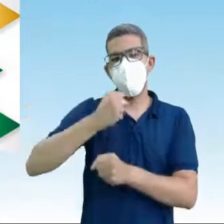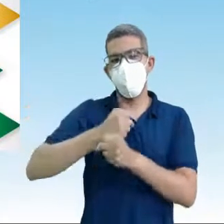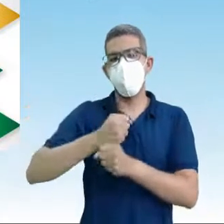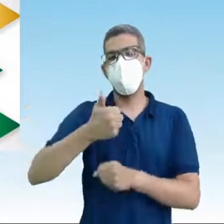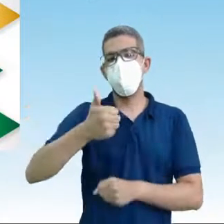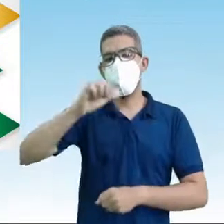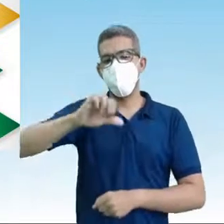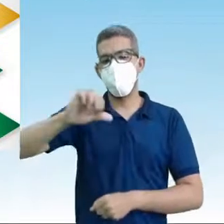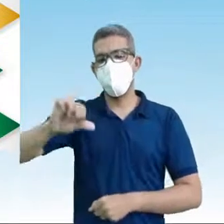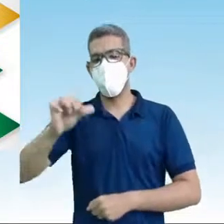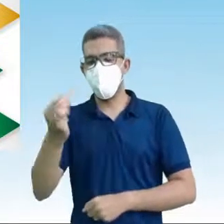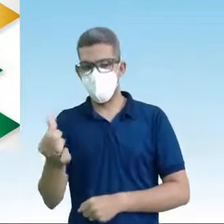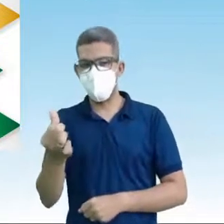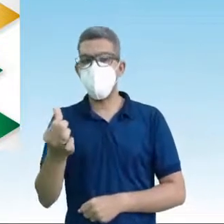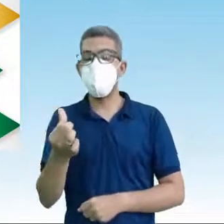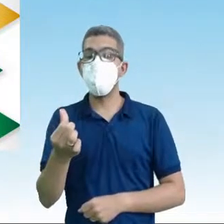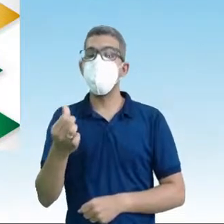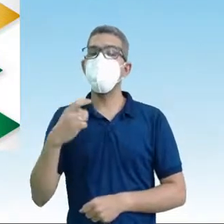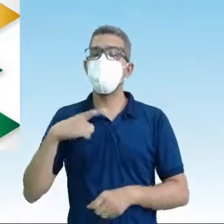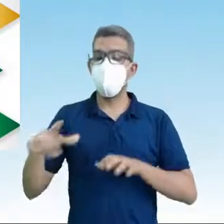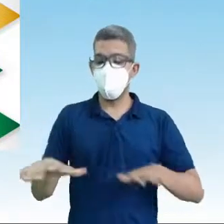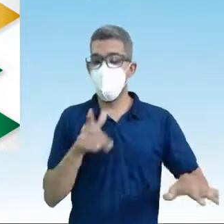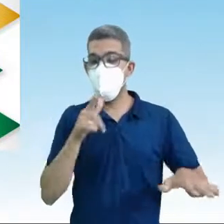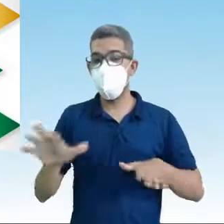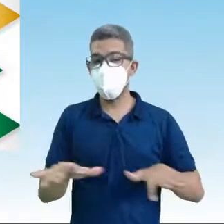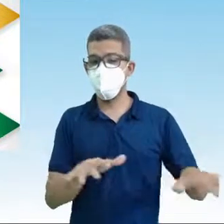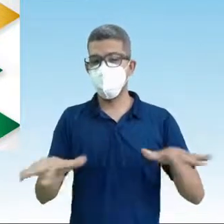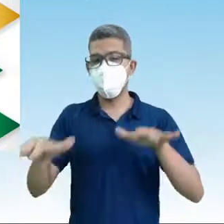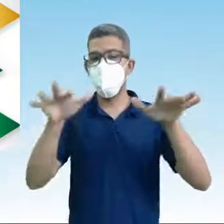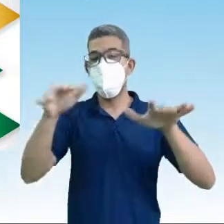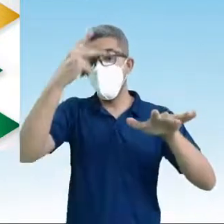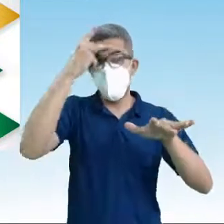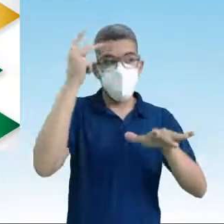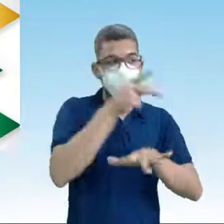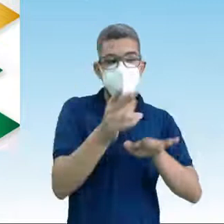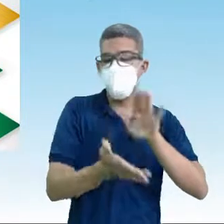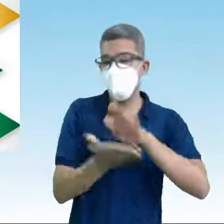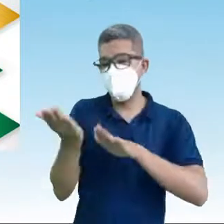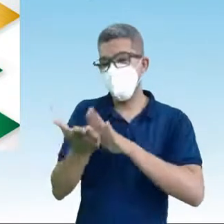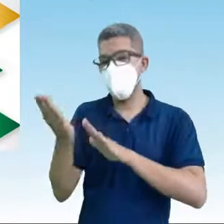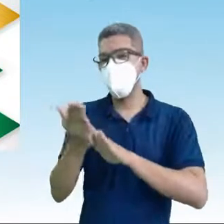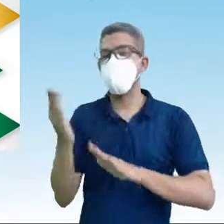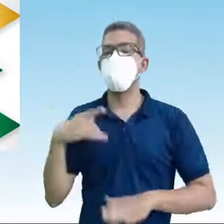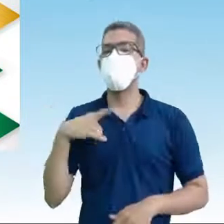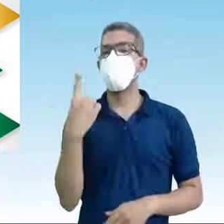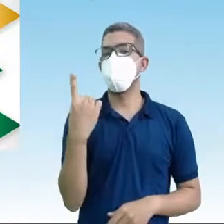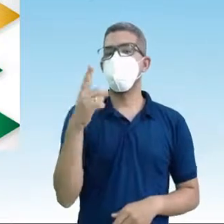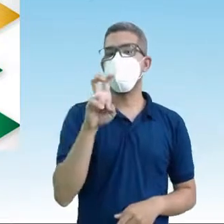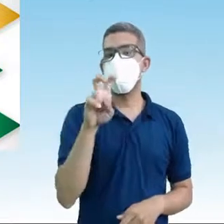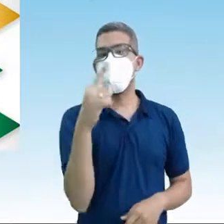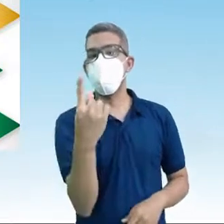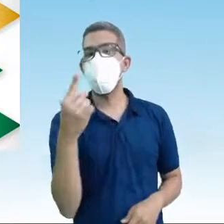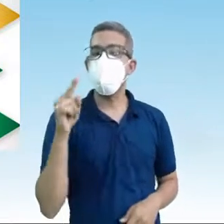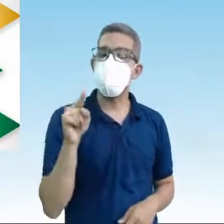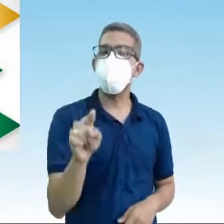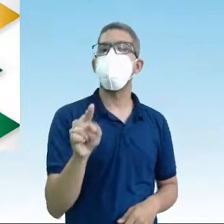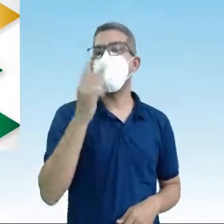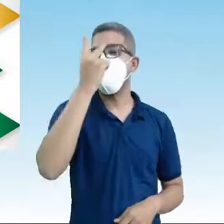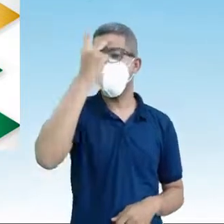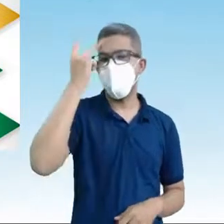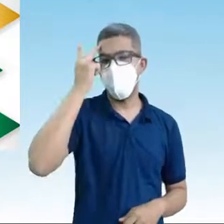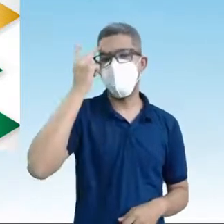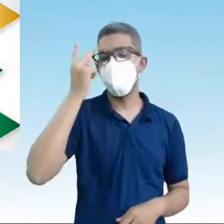1996, elas deslocaram cerca de 151 mil pessoas e